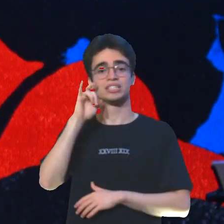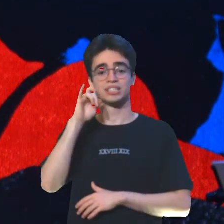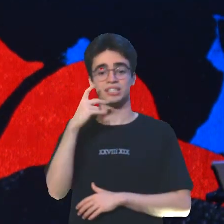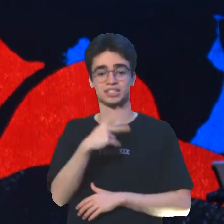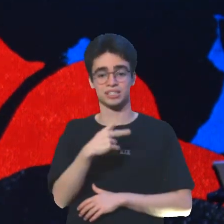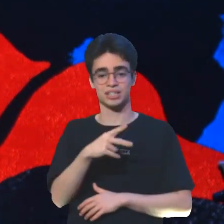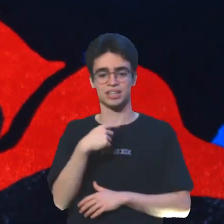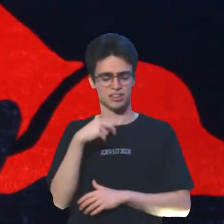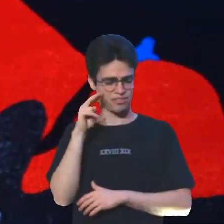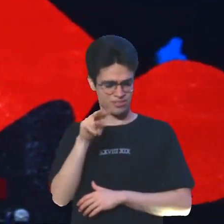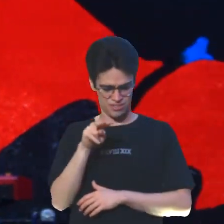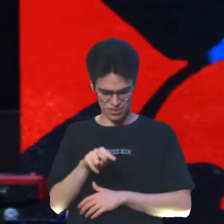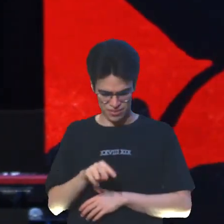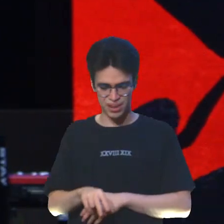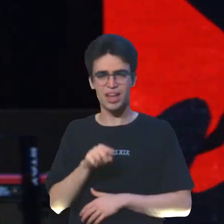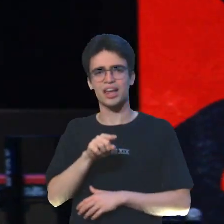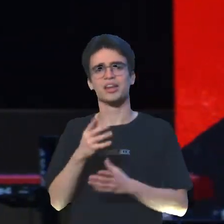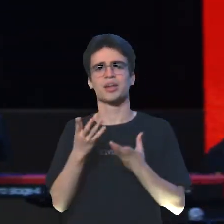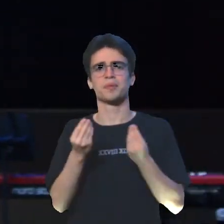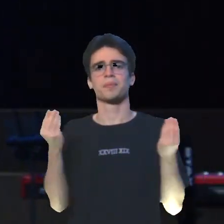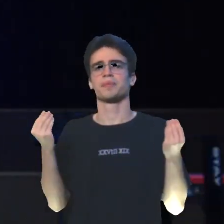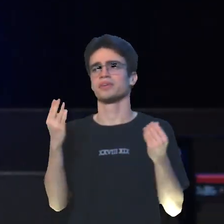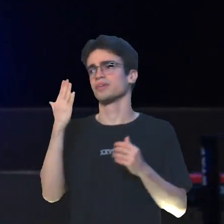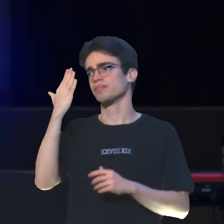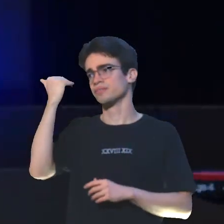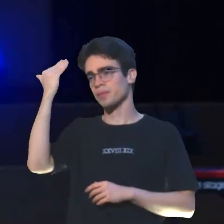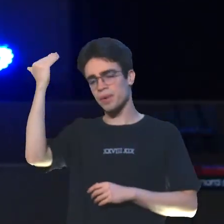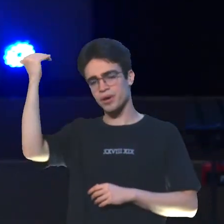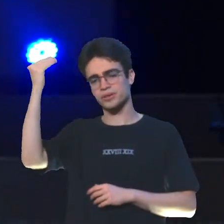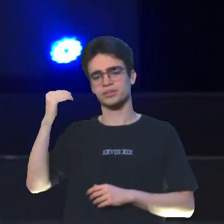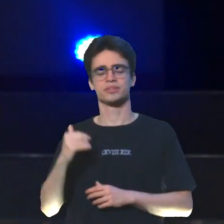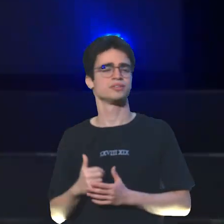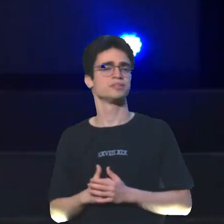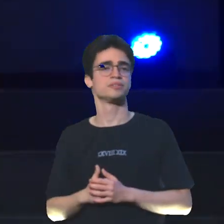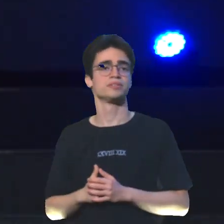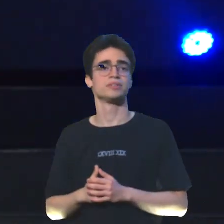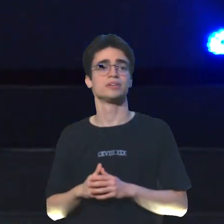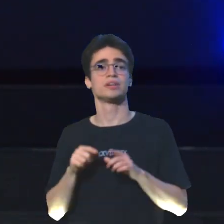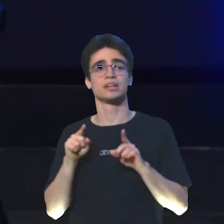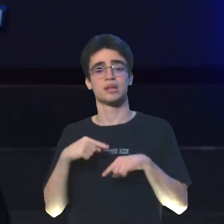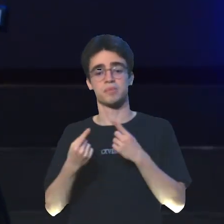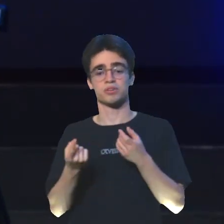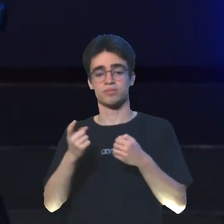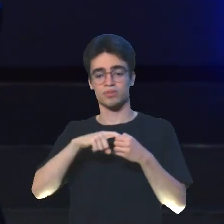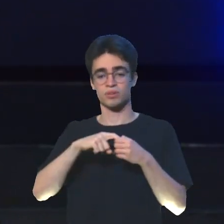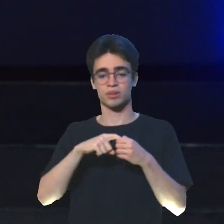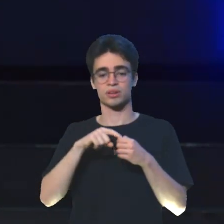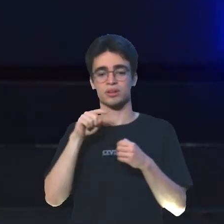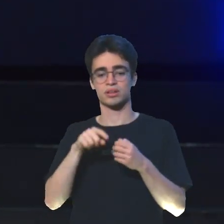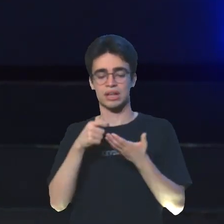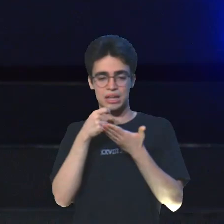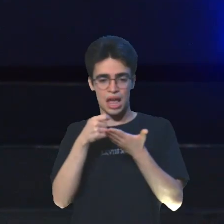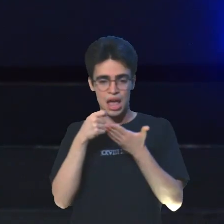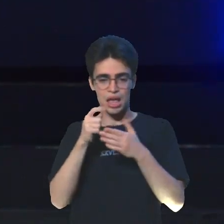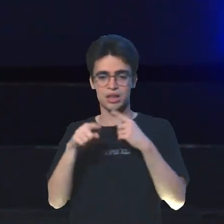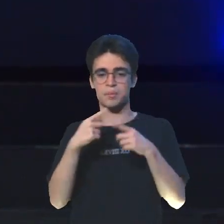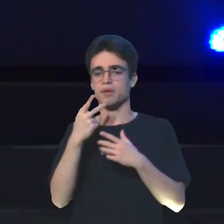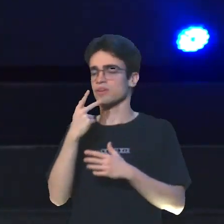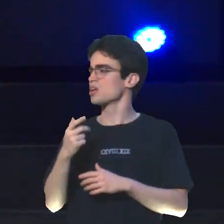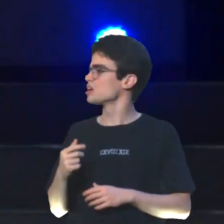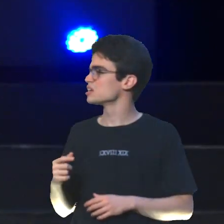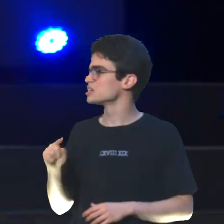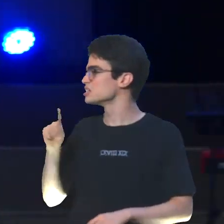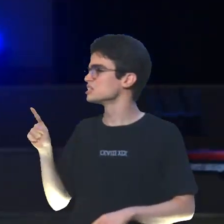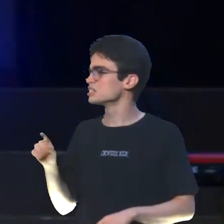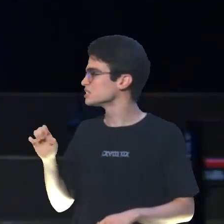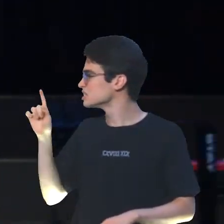vi tudo que ele fazia. Ele era um baita de um artista. E voltei para o áudio que em seguida ele mandou. E ele falou: